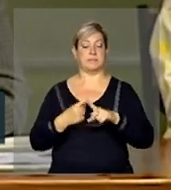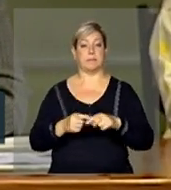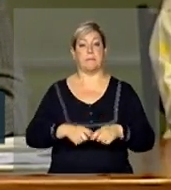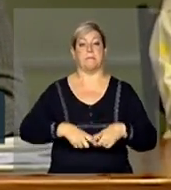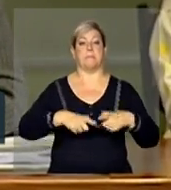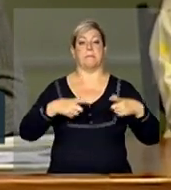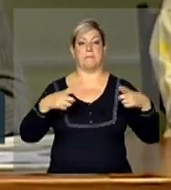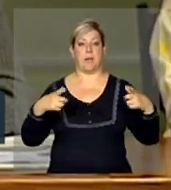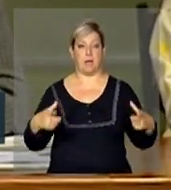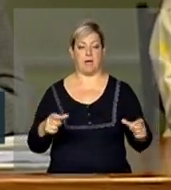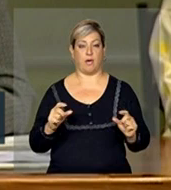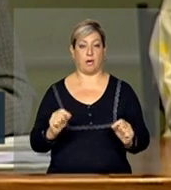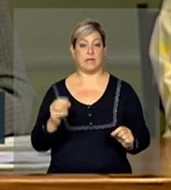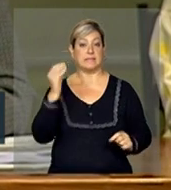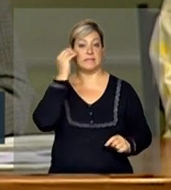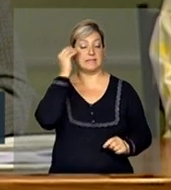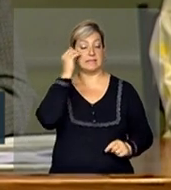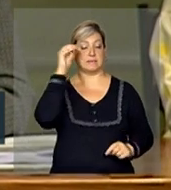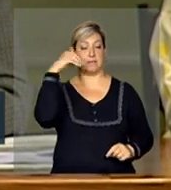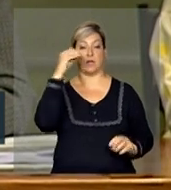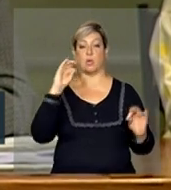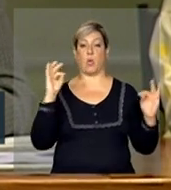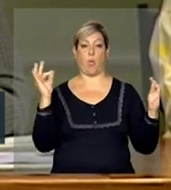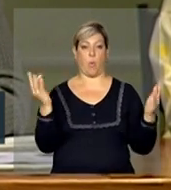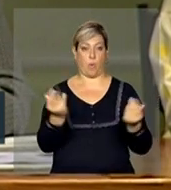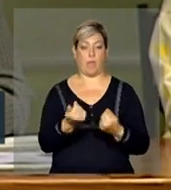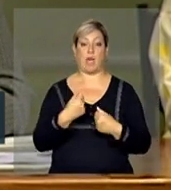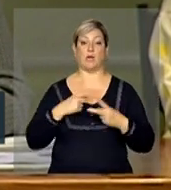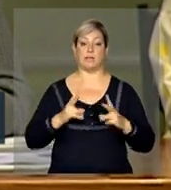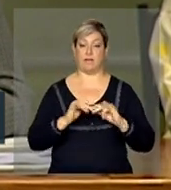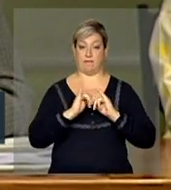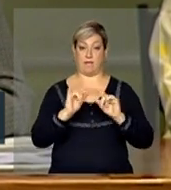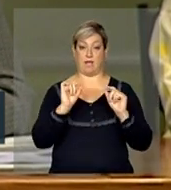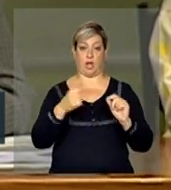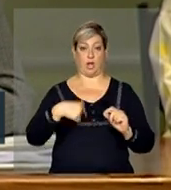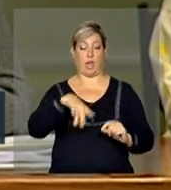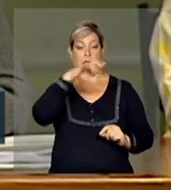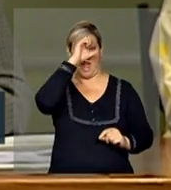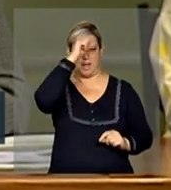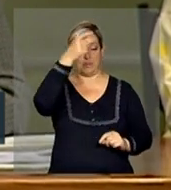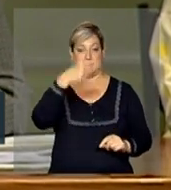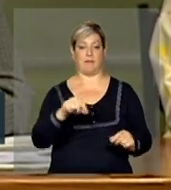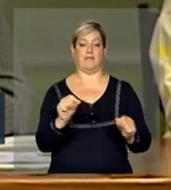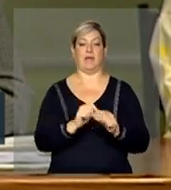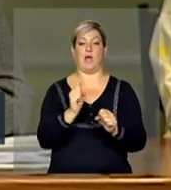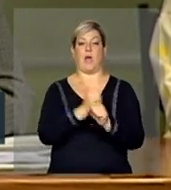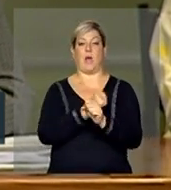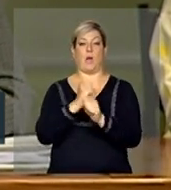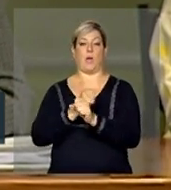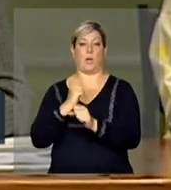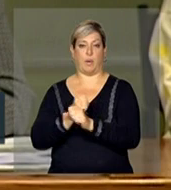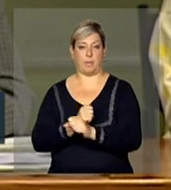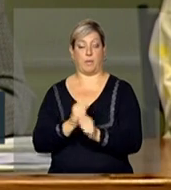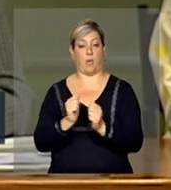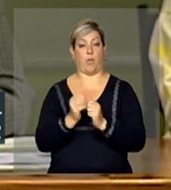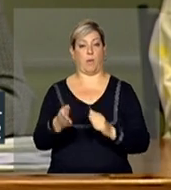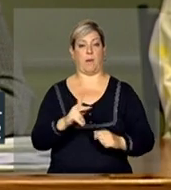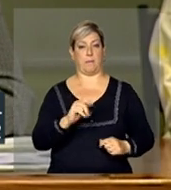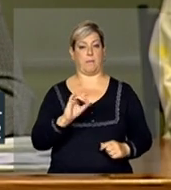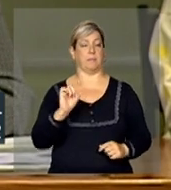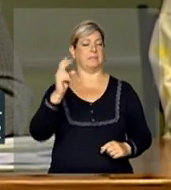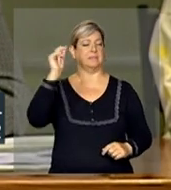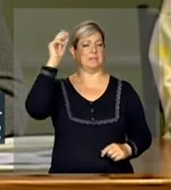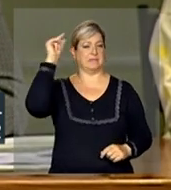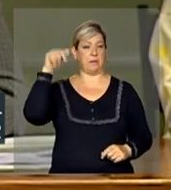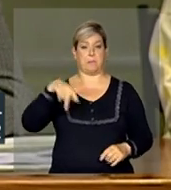maior experiência de todo mundo. Eu sempre digo que a gente reaprendeu a fazer obras de infraestrutura com o PAC, que há muito